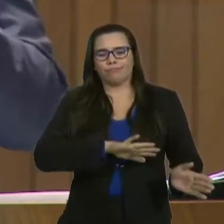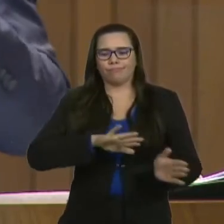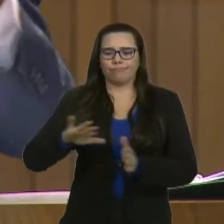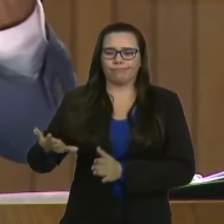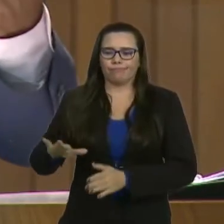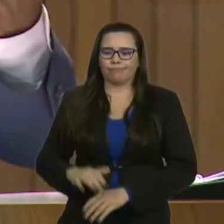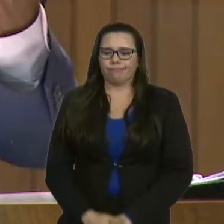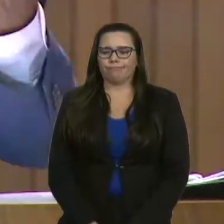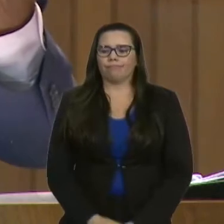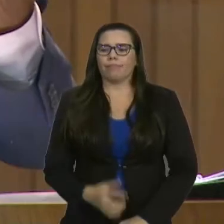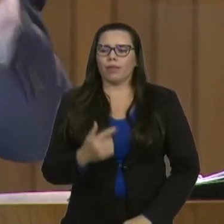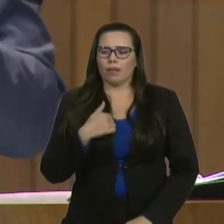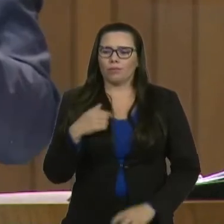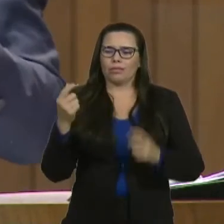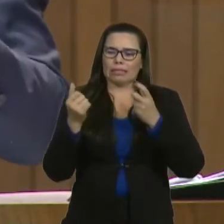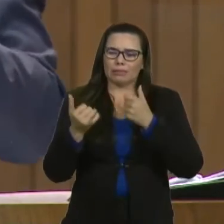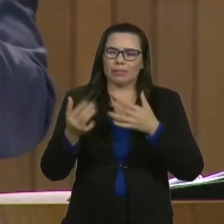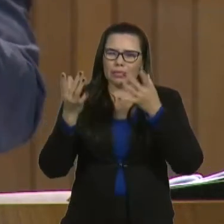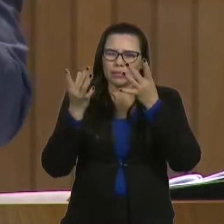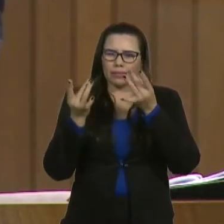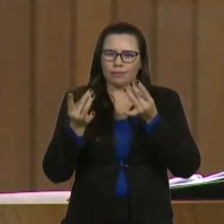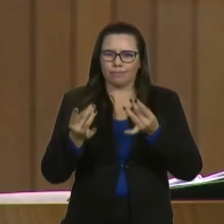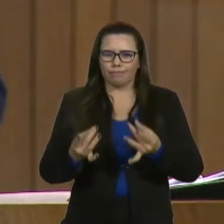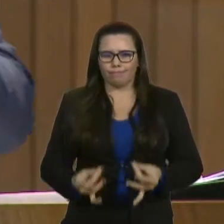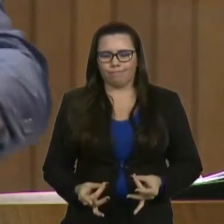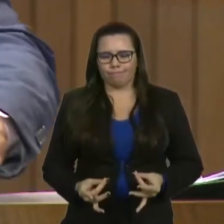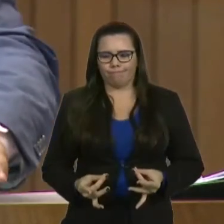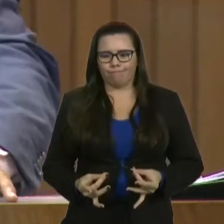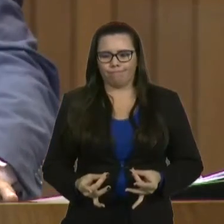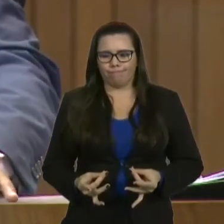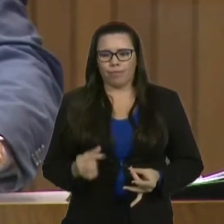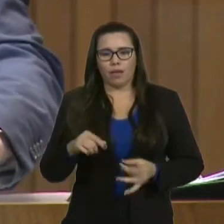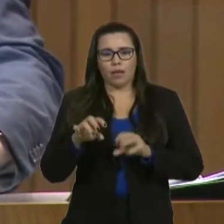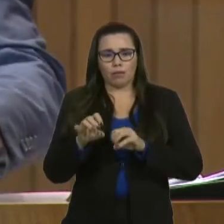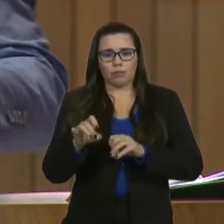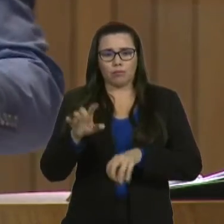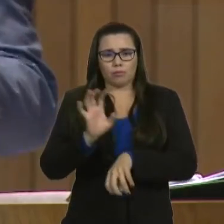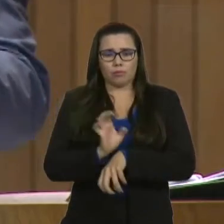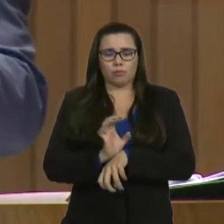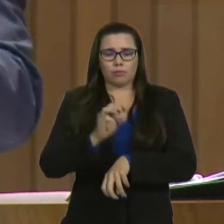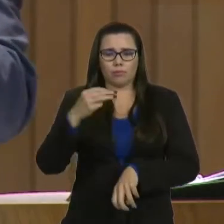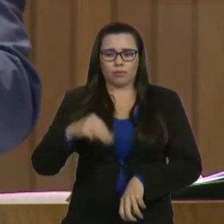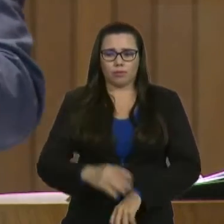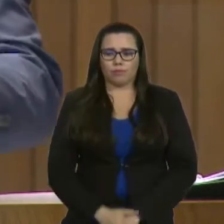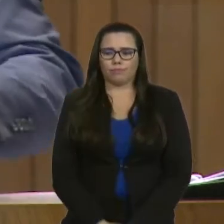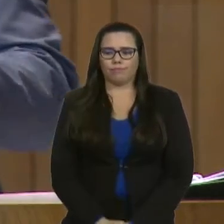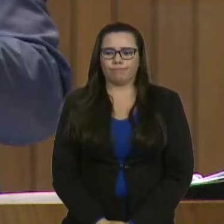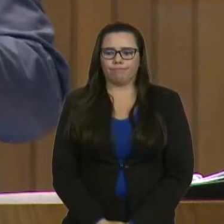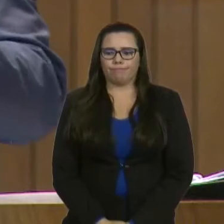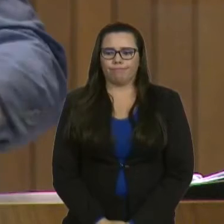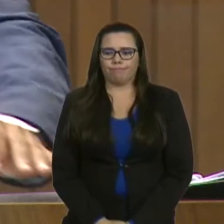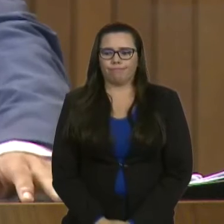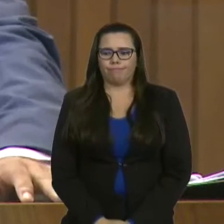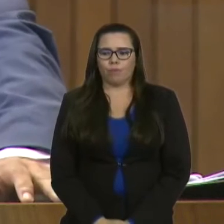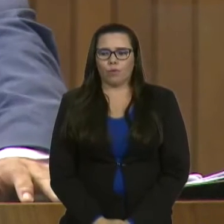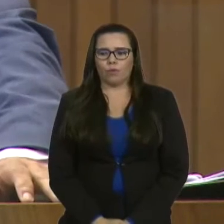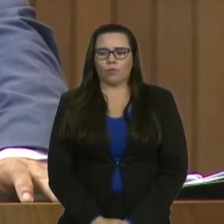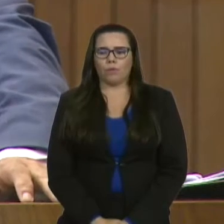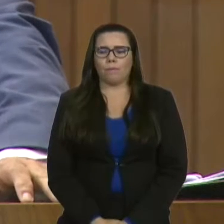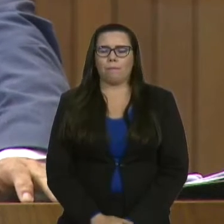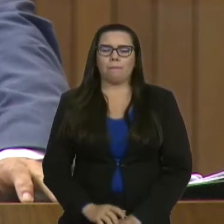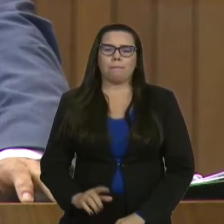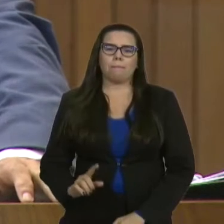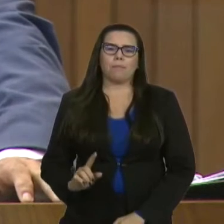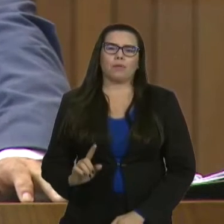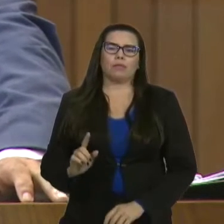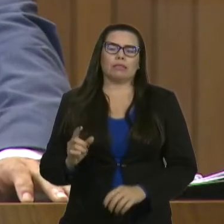a pele na tratar a educação do estado do Maranhão de forma mais pontual e vocês vão